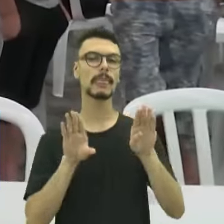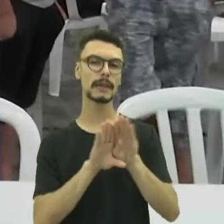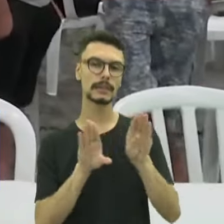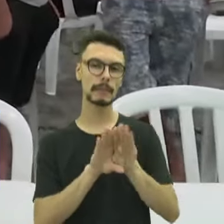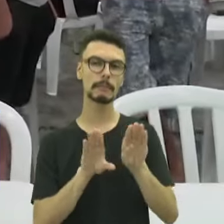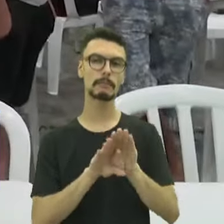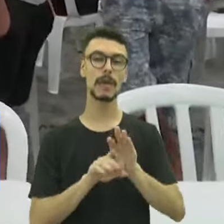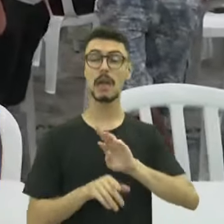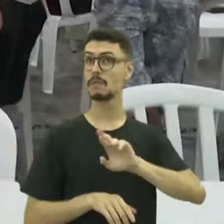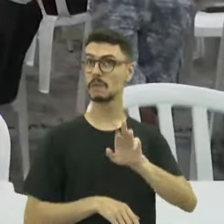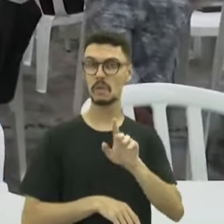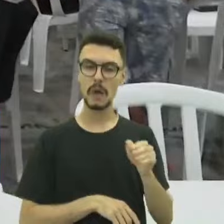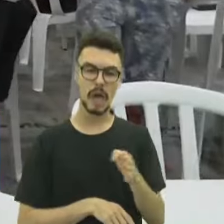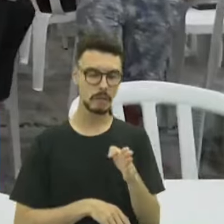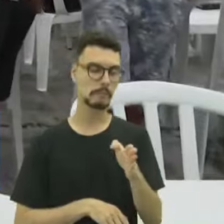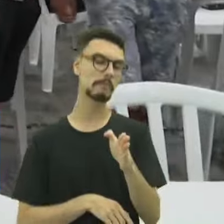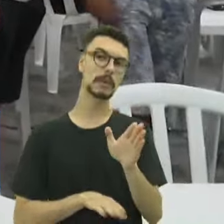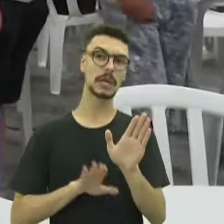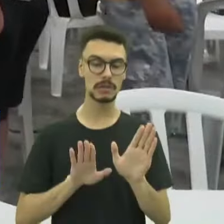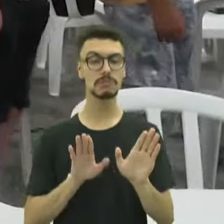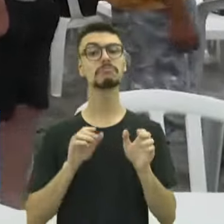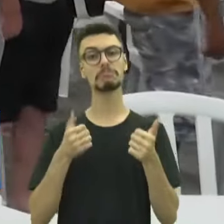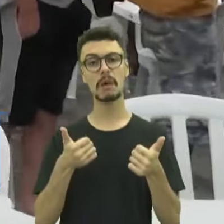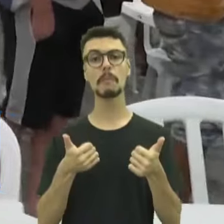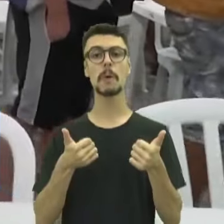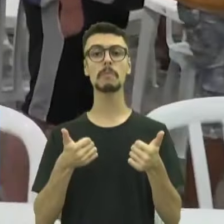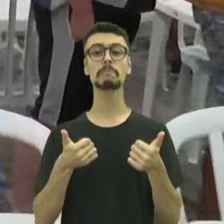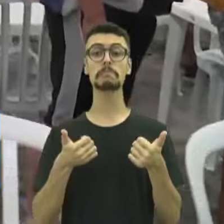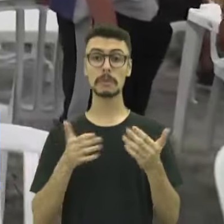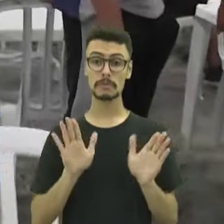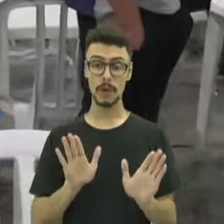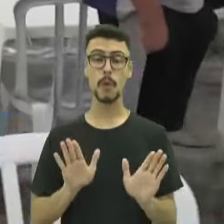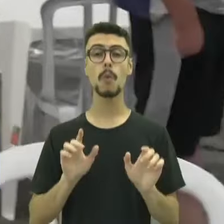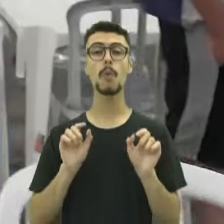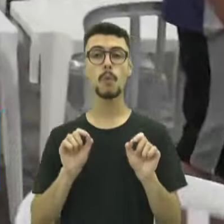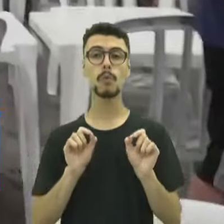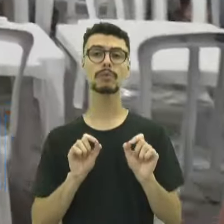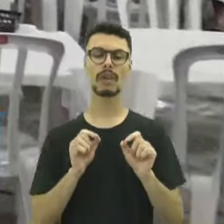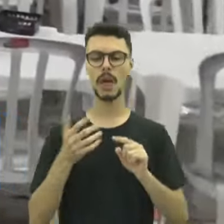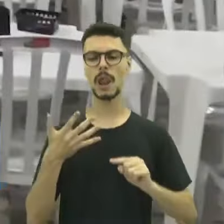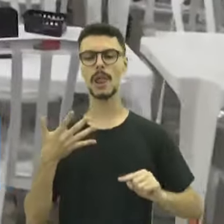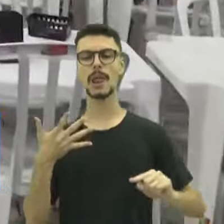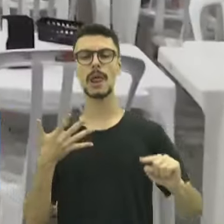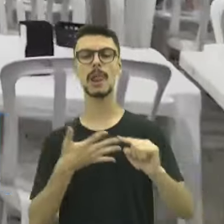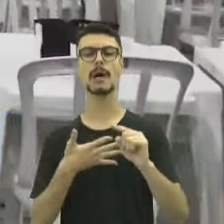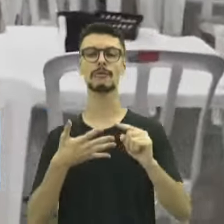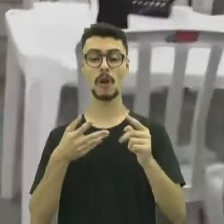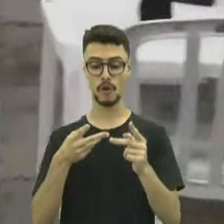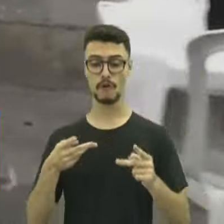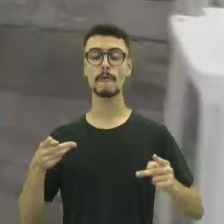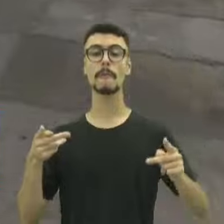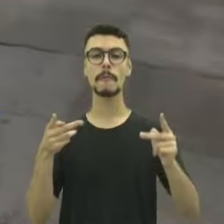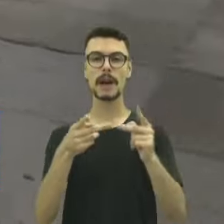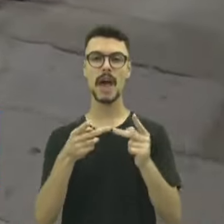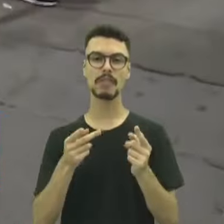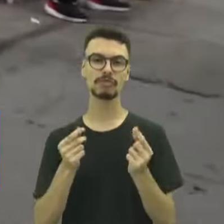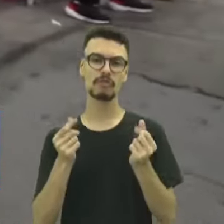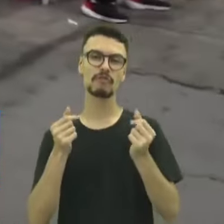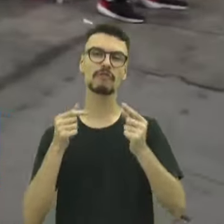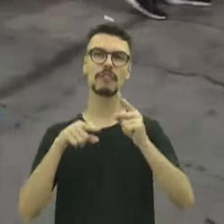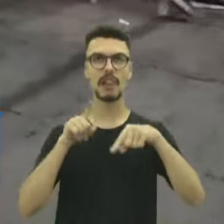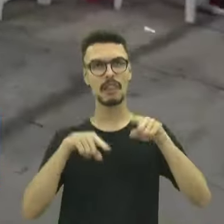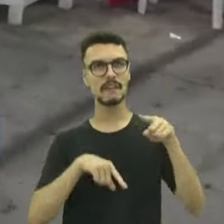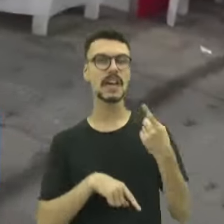com peixe o prato, portanto. E aí, gente, os prazos variam, tá? Os valores. Tem pratos a partir